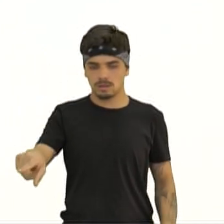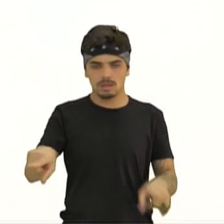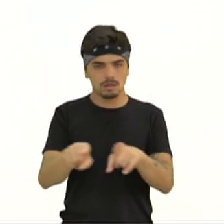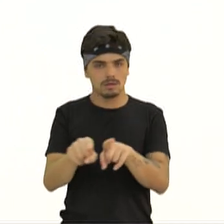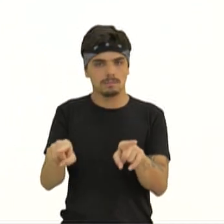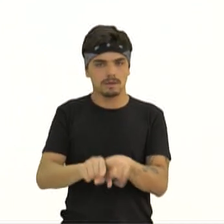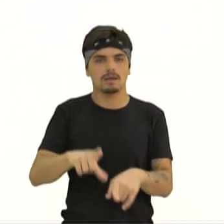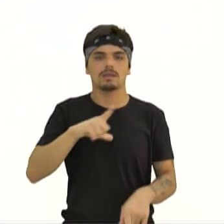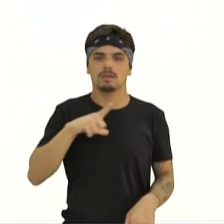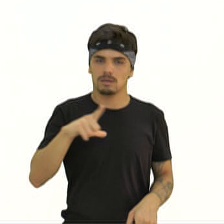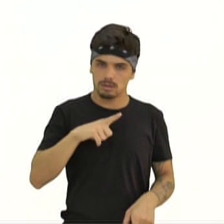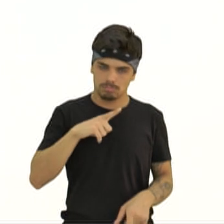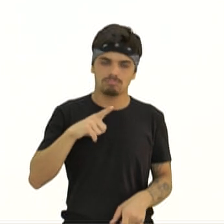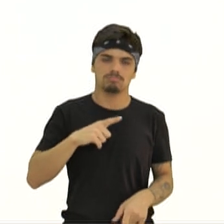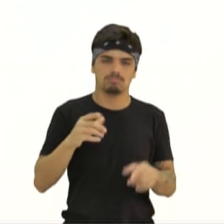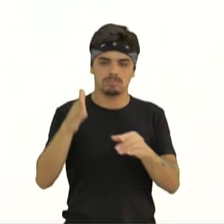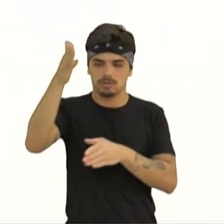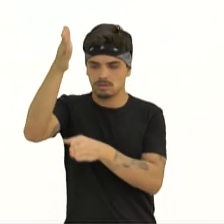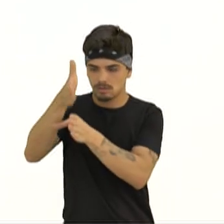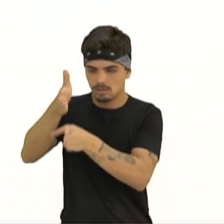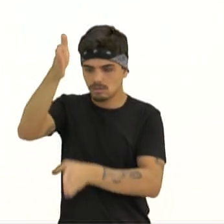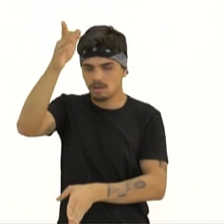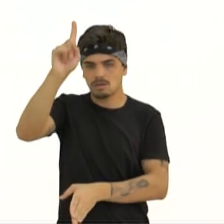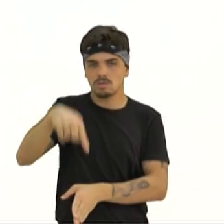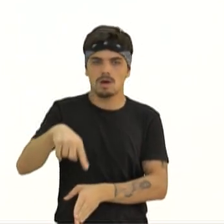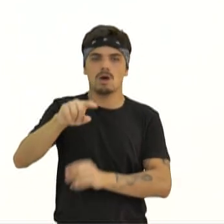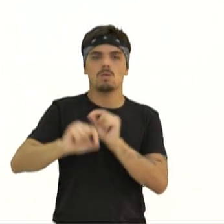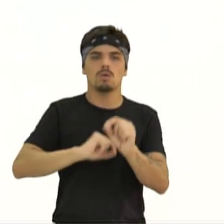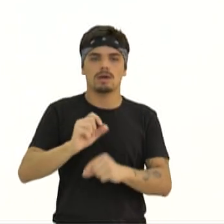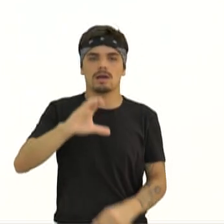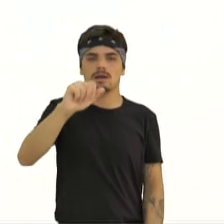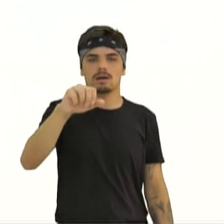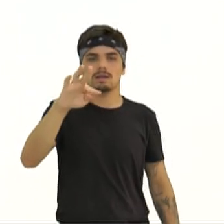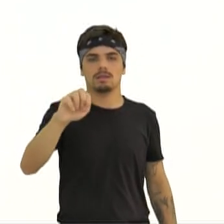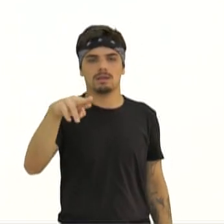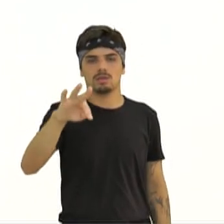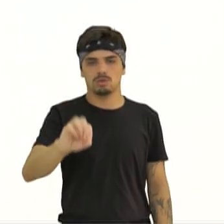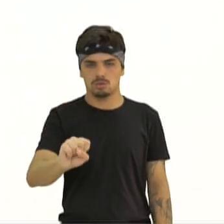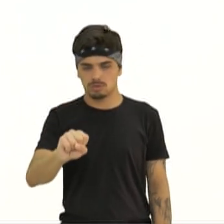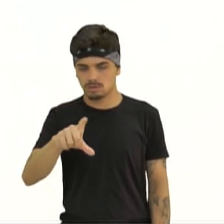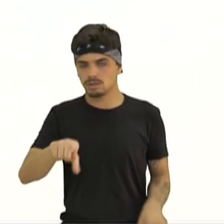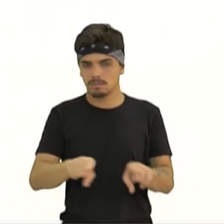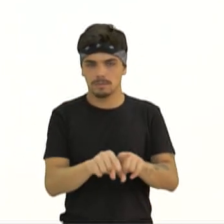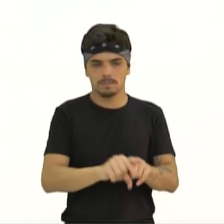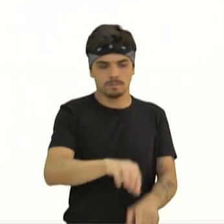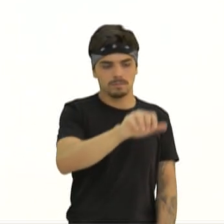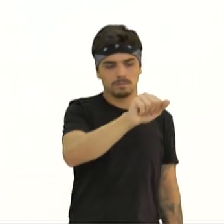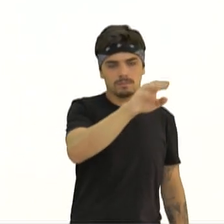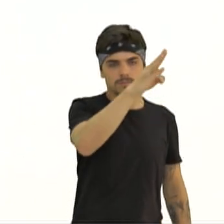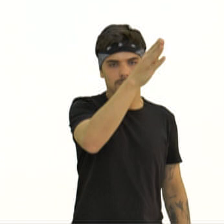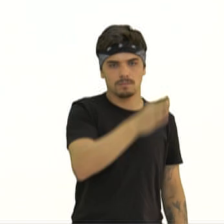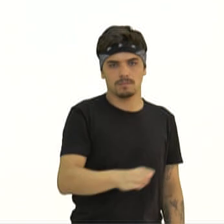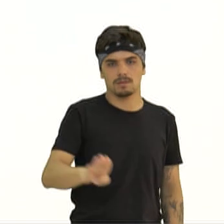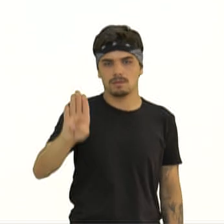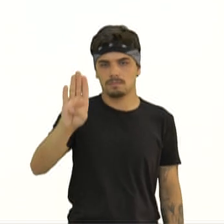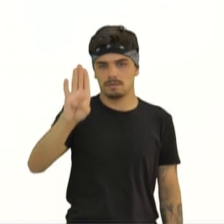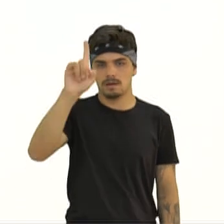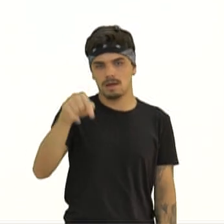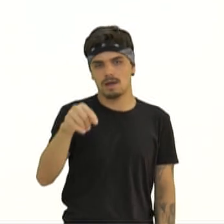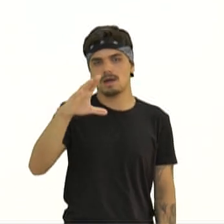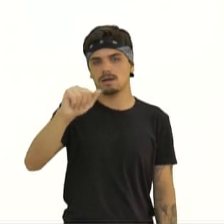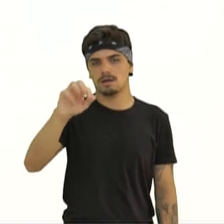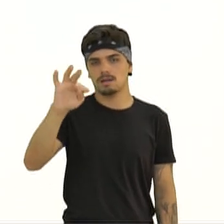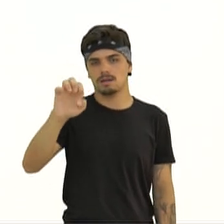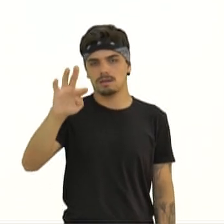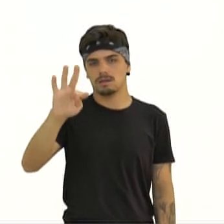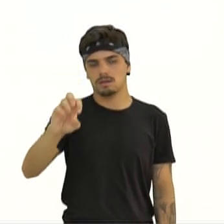que formam o ângulo reto são os catetos, tá? Então, A ao B é um cateto e do B até o C, o